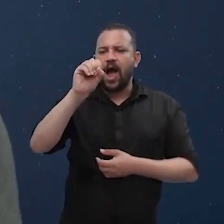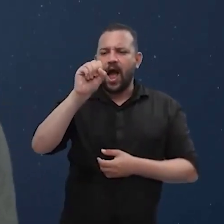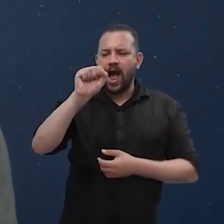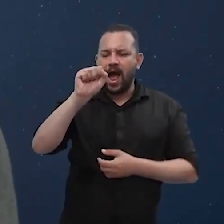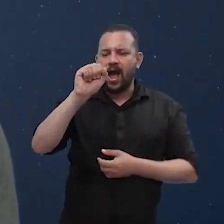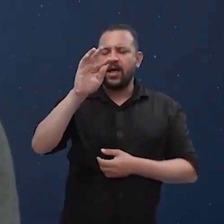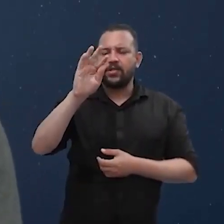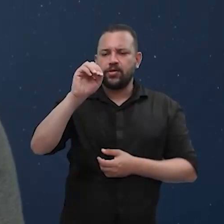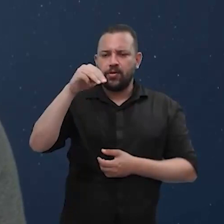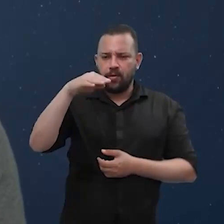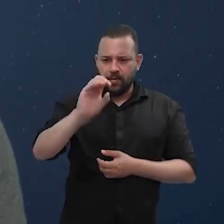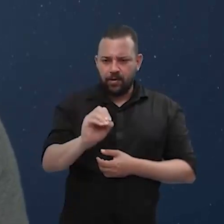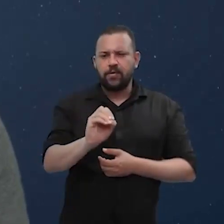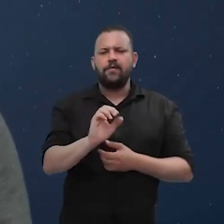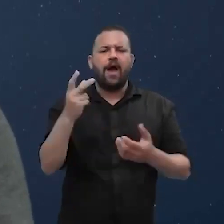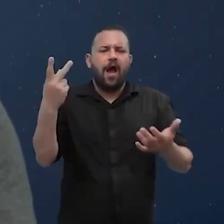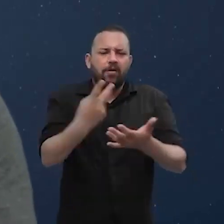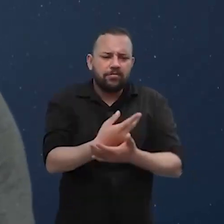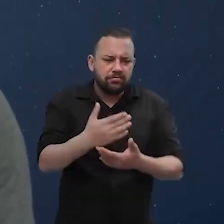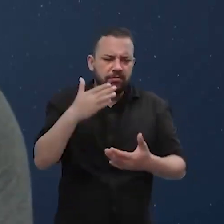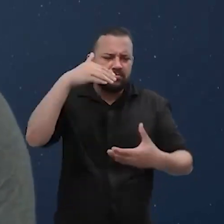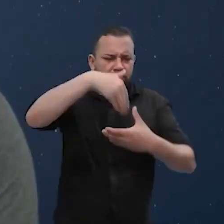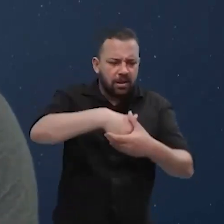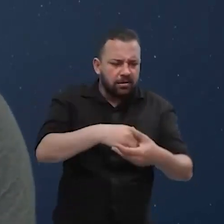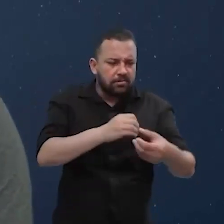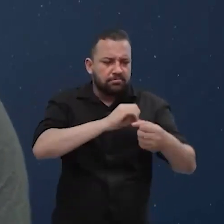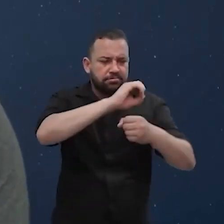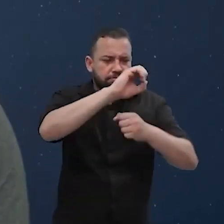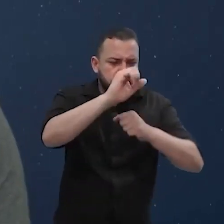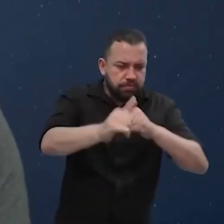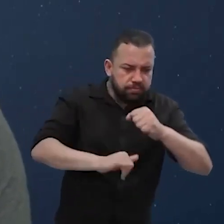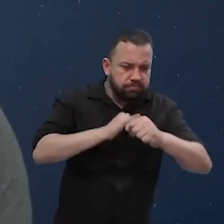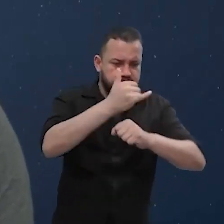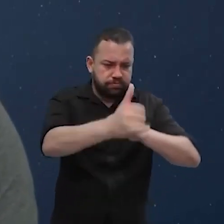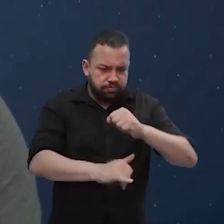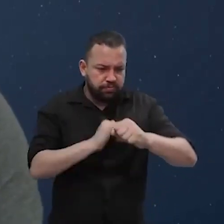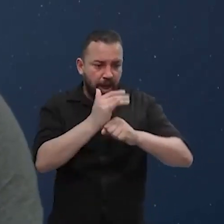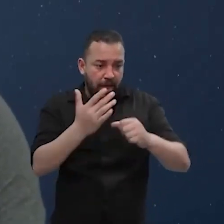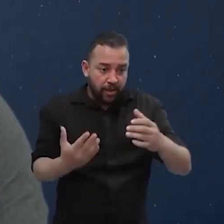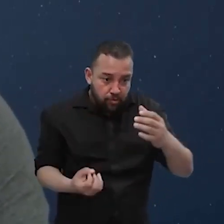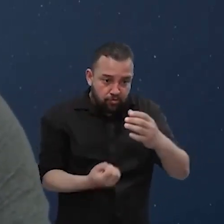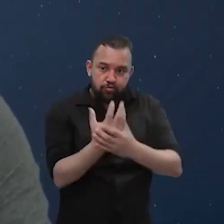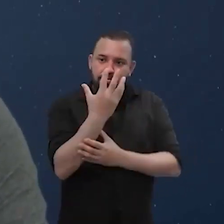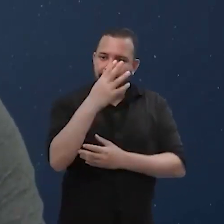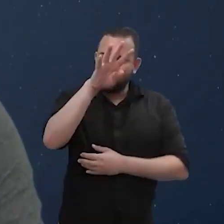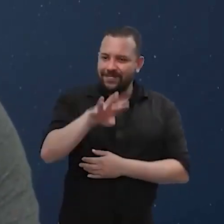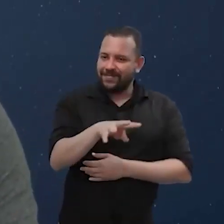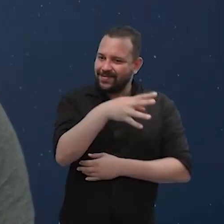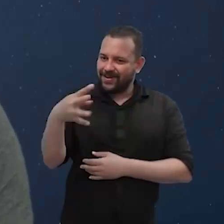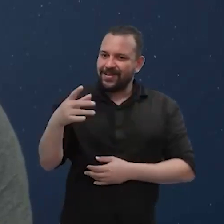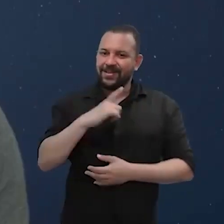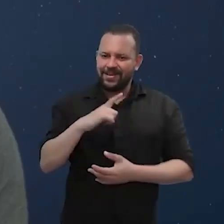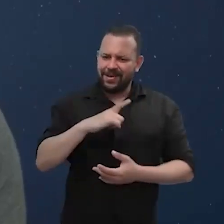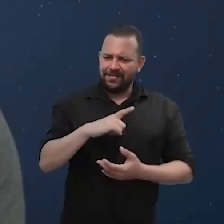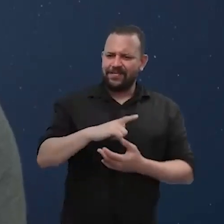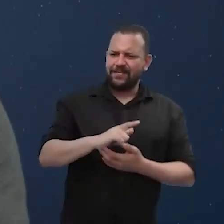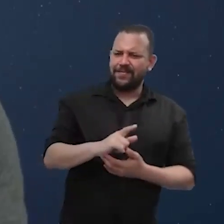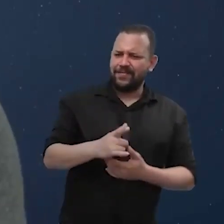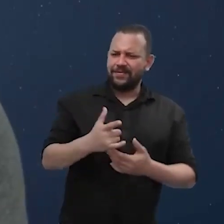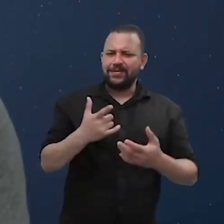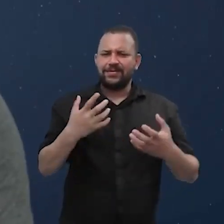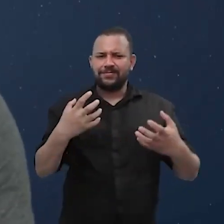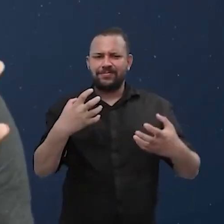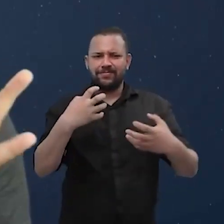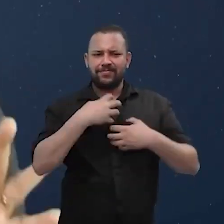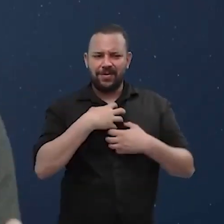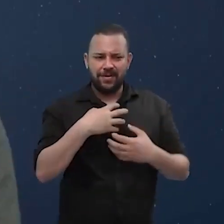vai acontecer dentre os átomos até o surgimento da tabela periódica. Nós temos aí os modelos atômicos,